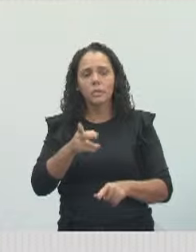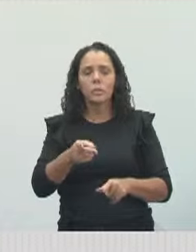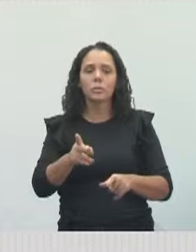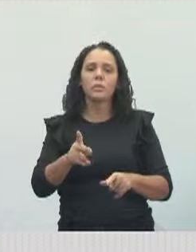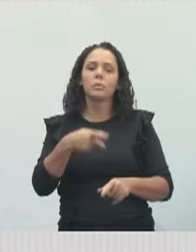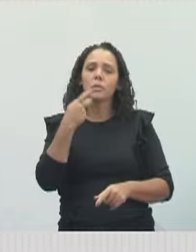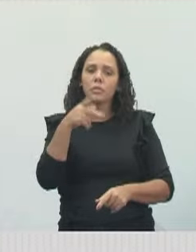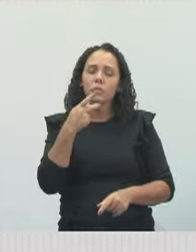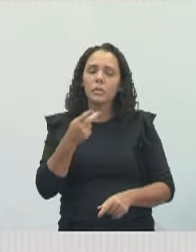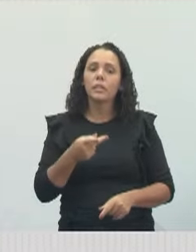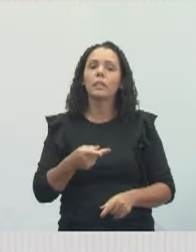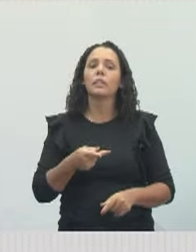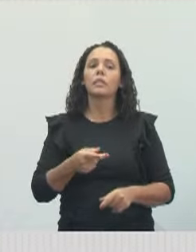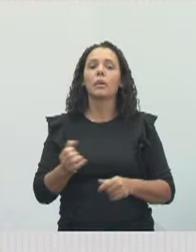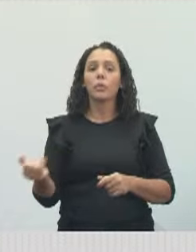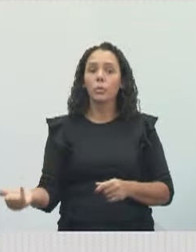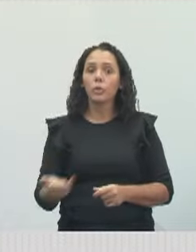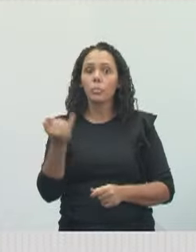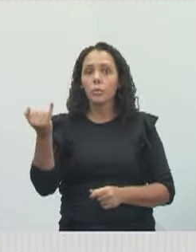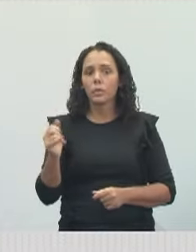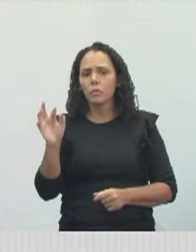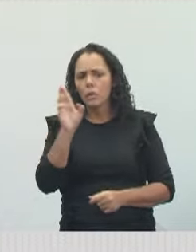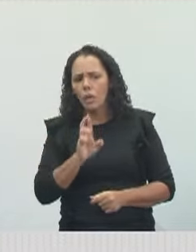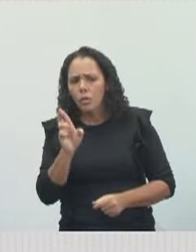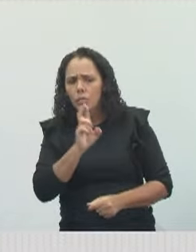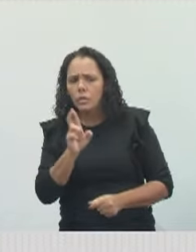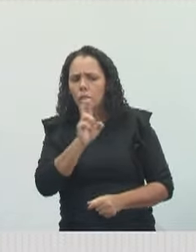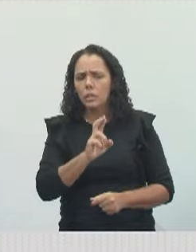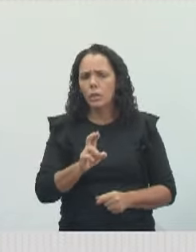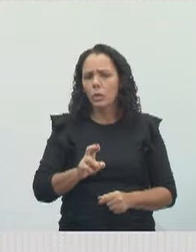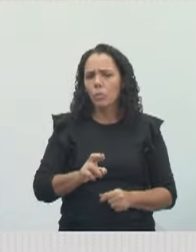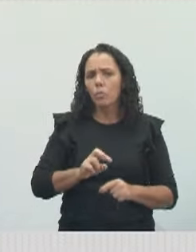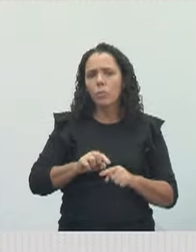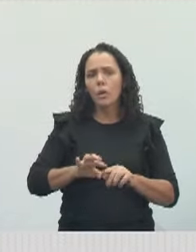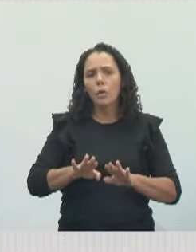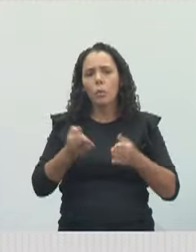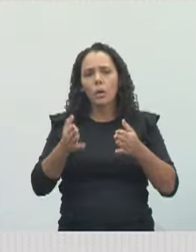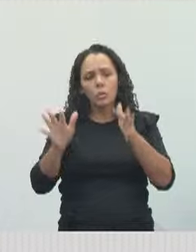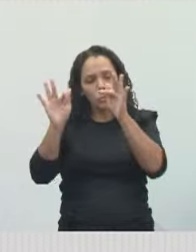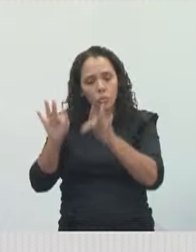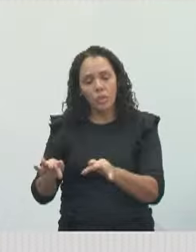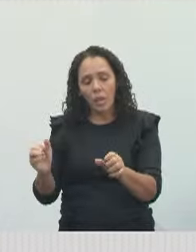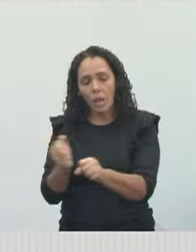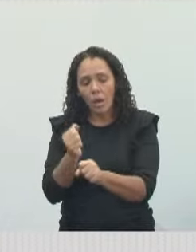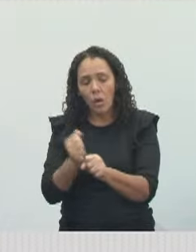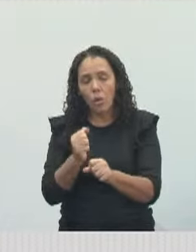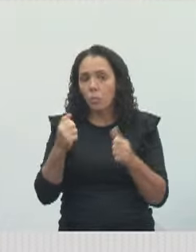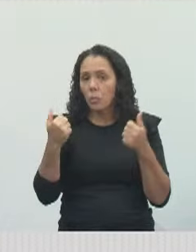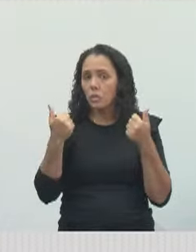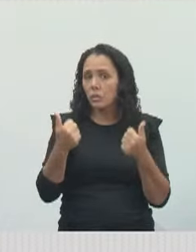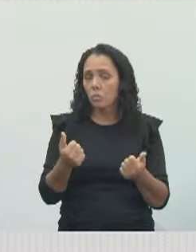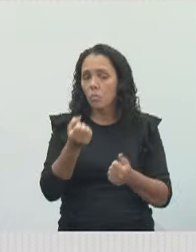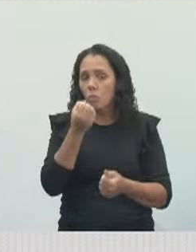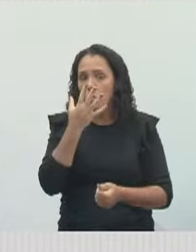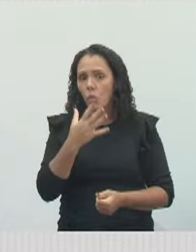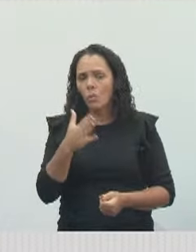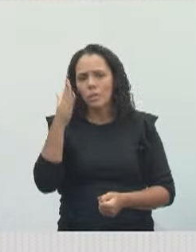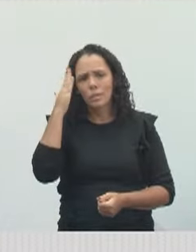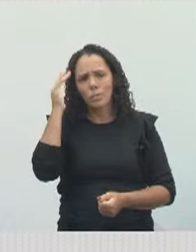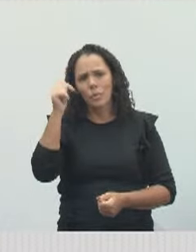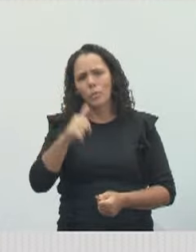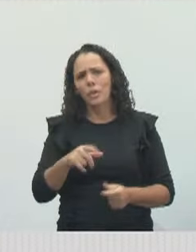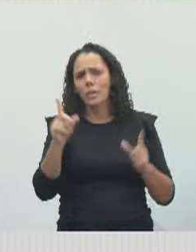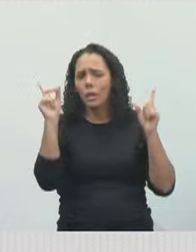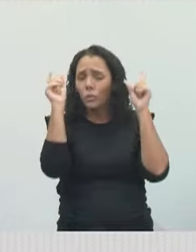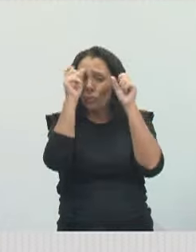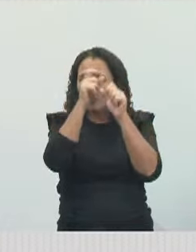continuo falando. O importante é a nossa fiscalização para quando entregar uma obra de qualidade. A gente sabe que aqui está ficando muito difícil, né? Está